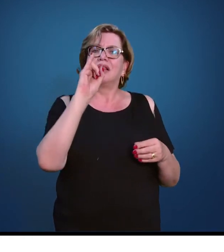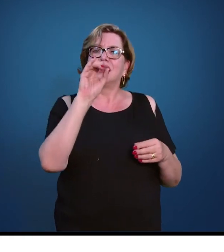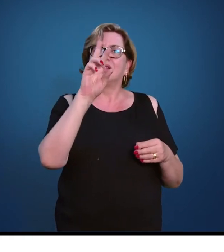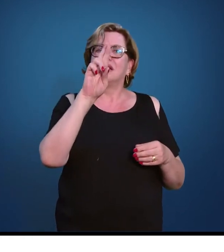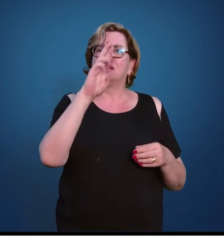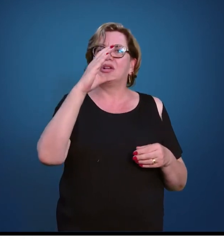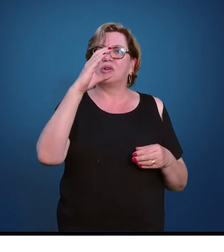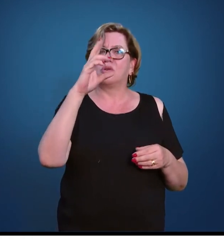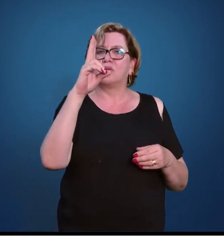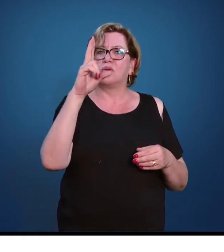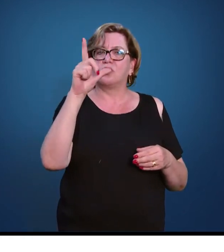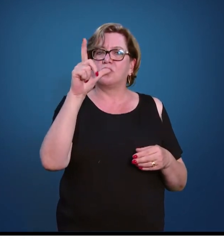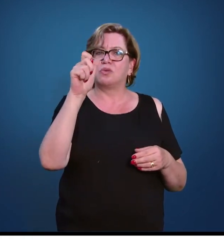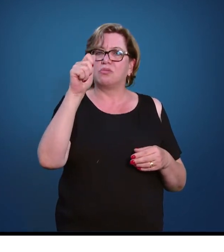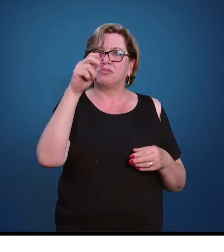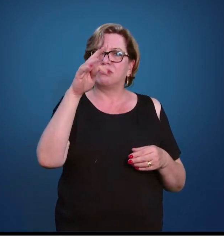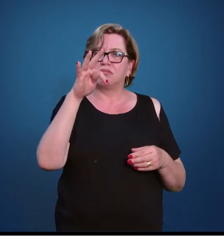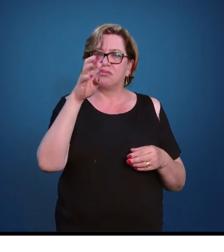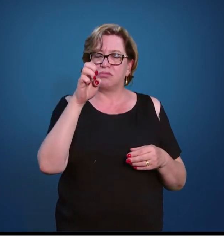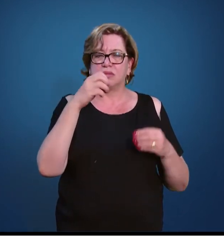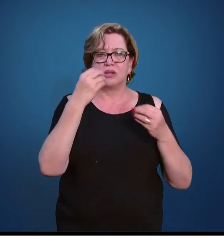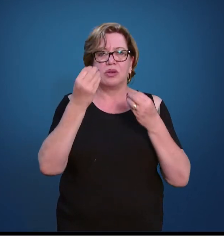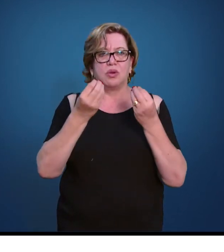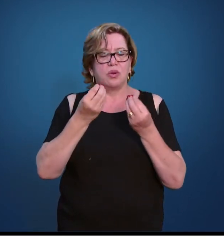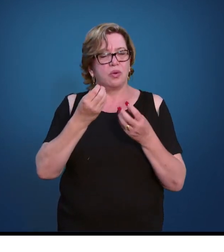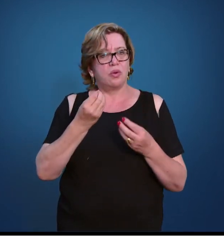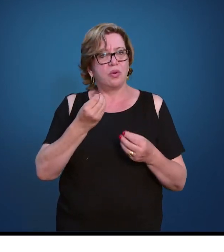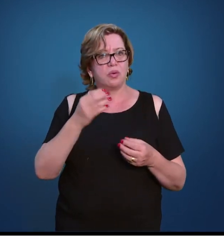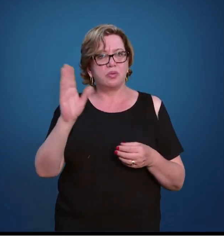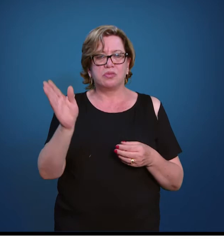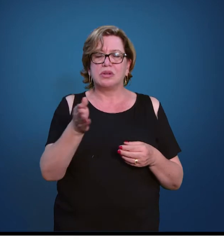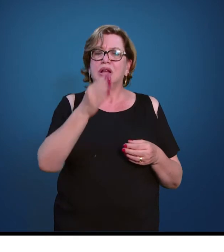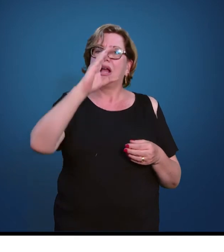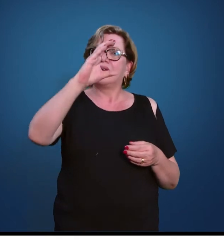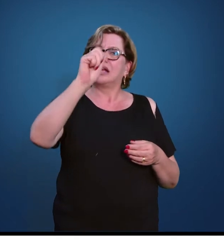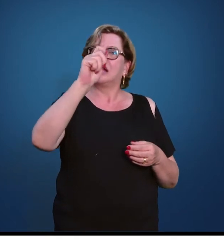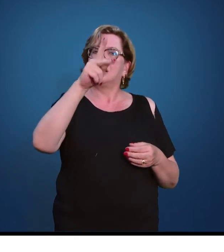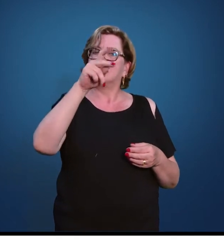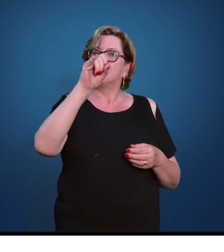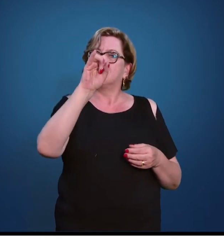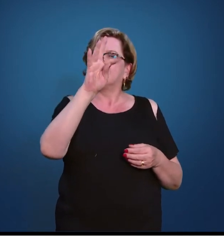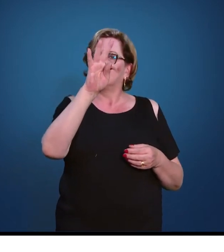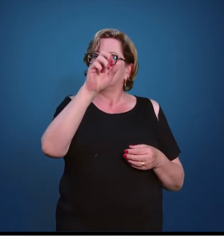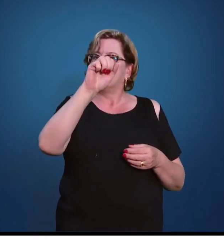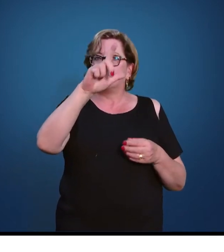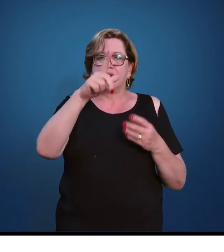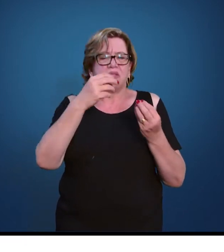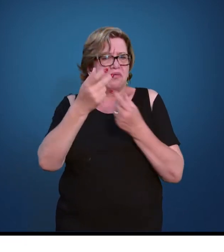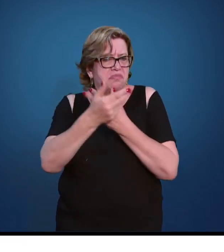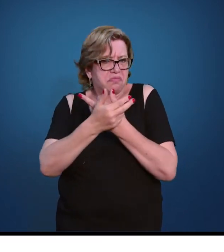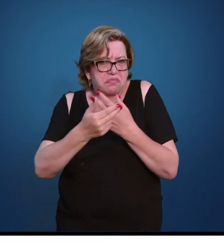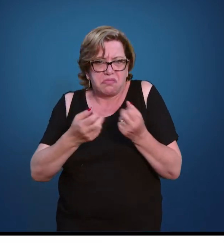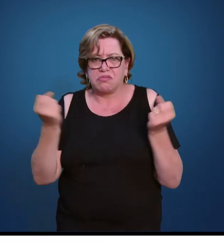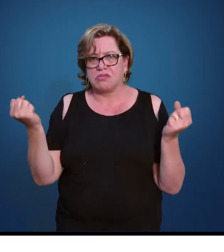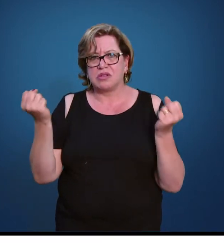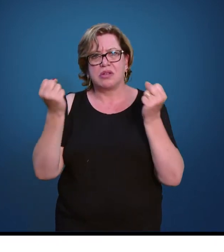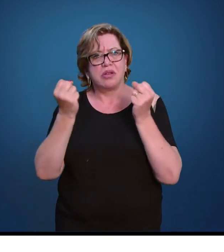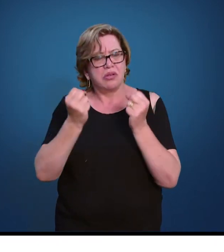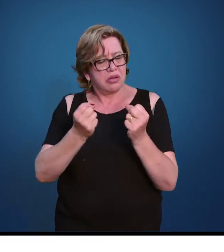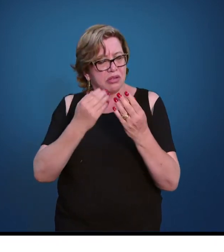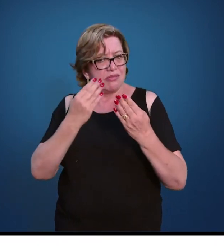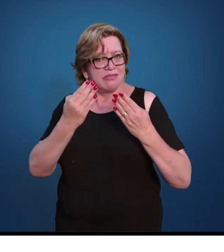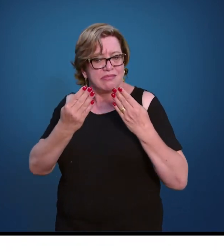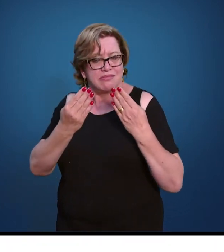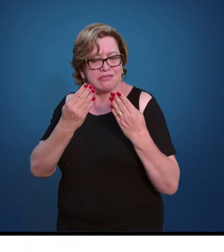Posso fazer isso em relação ao passivo, ao capital de terceiros. Posso fazer diversas